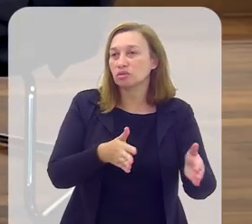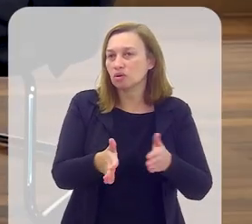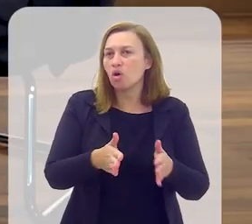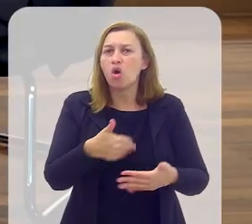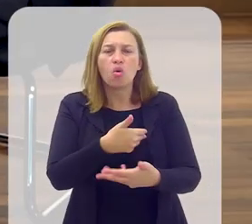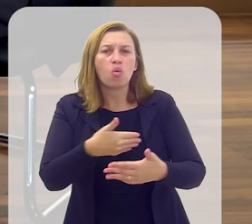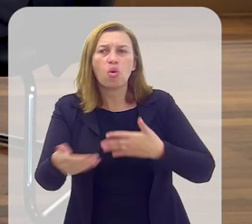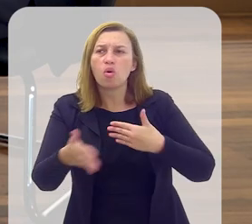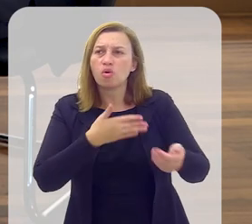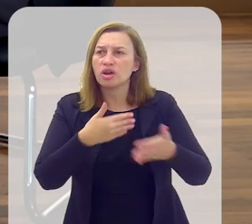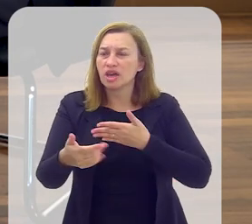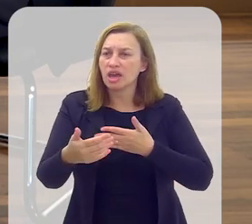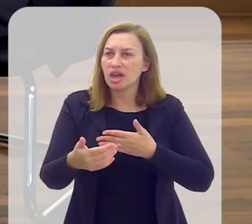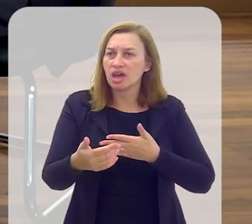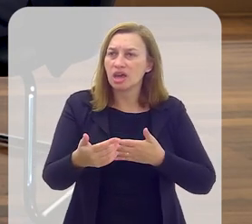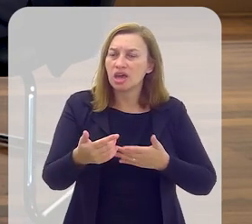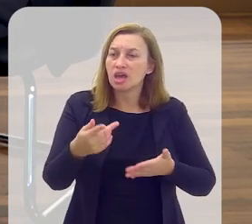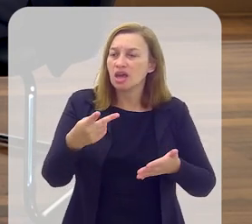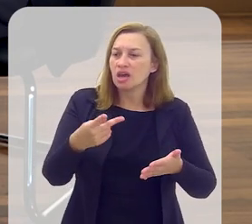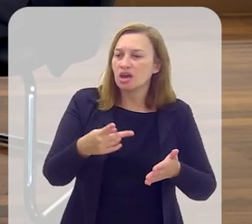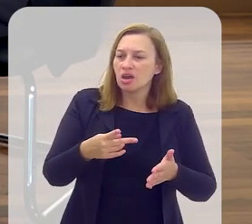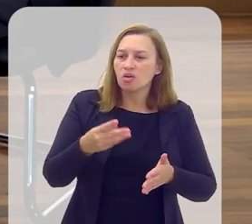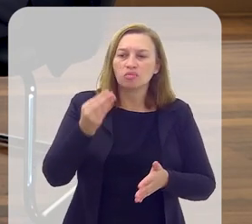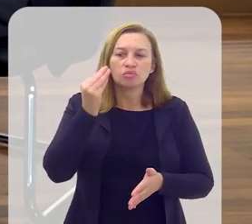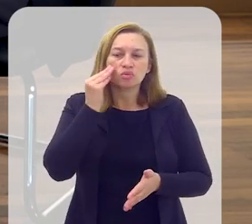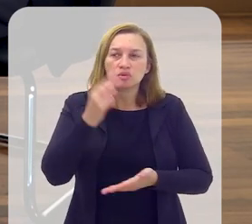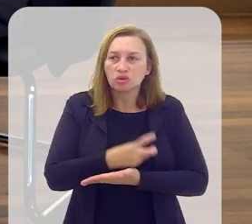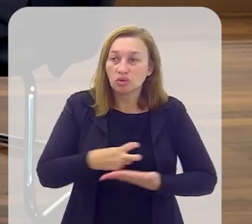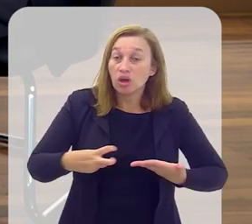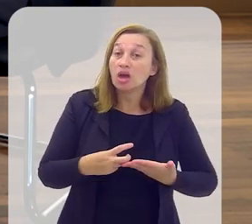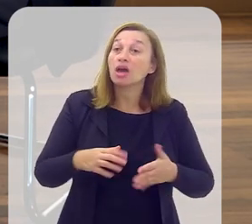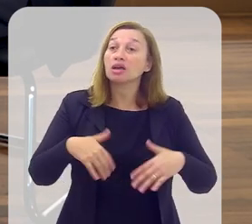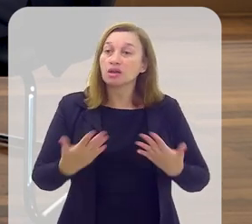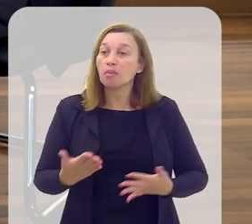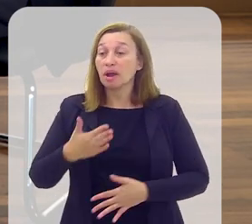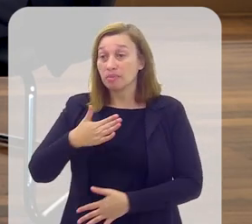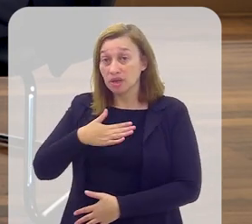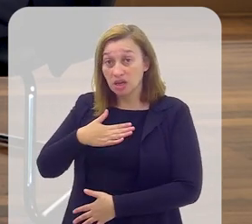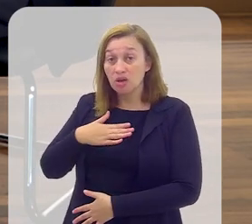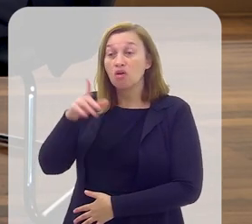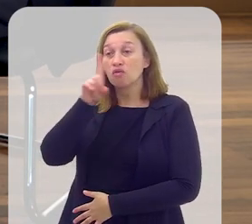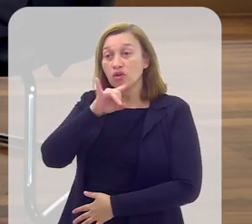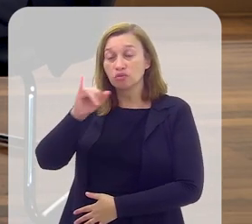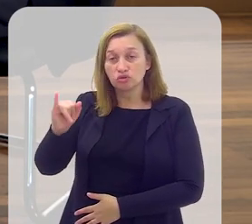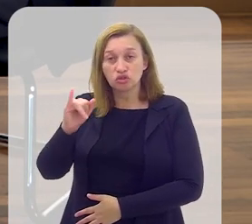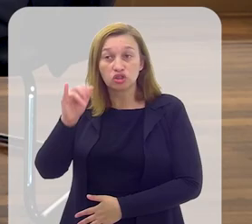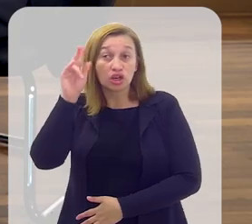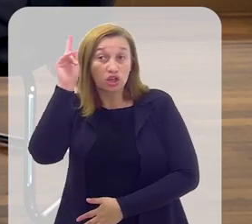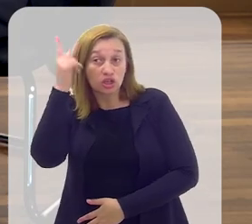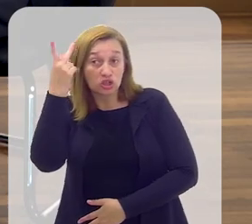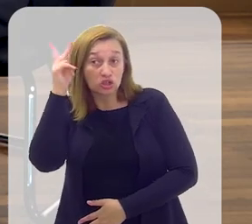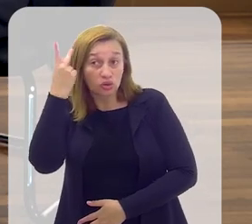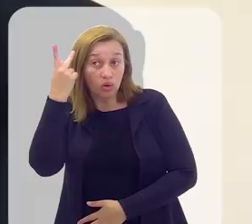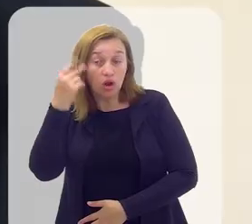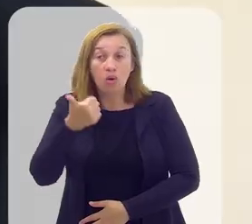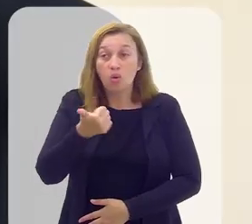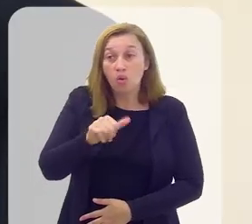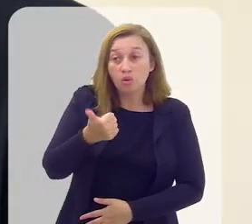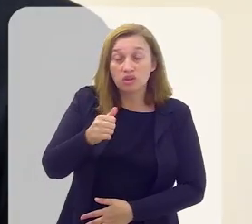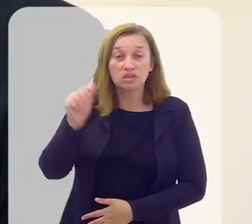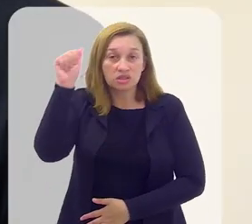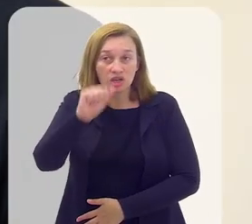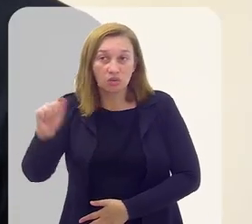não admitiriam qualquer tentativa de golpe. Esta, para mim, a meu ver, foi uma data histórica. Essencial. 11